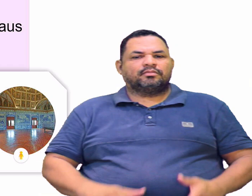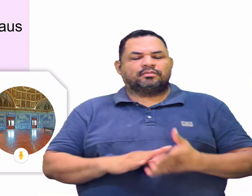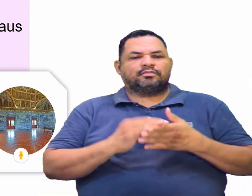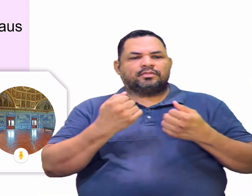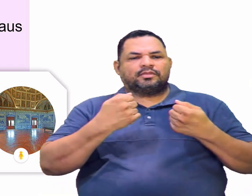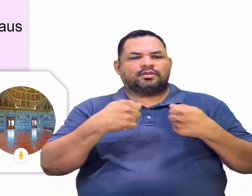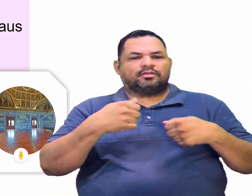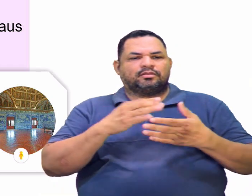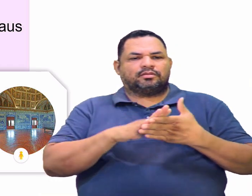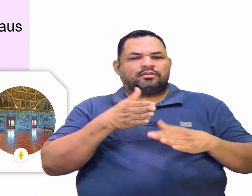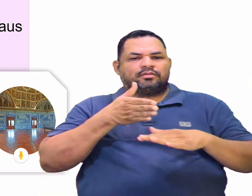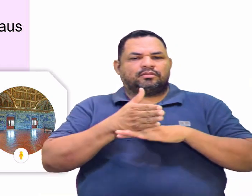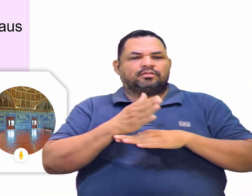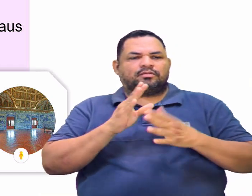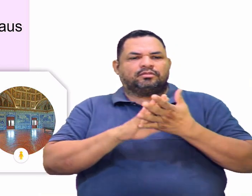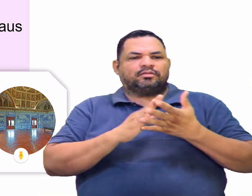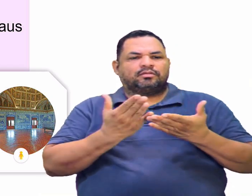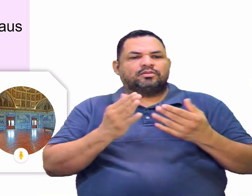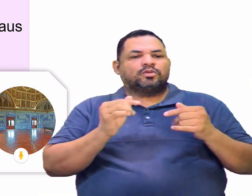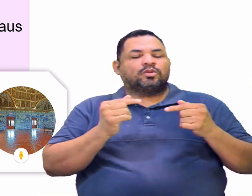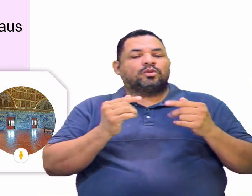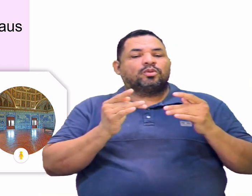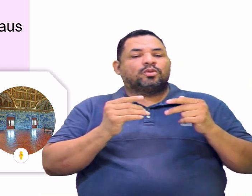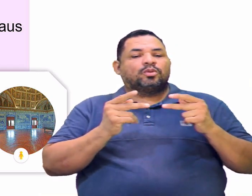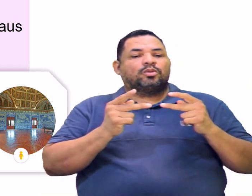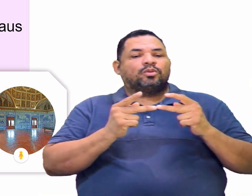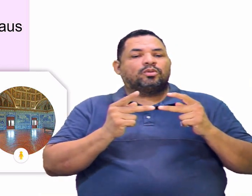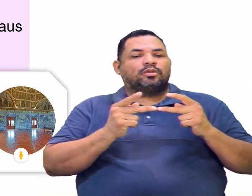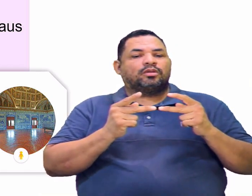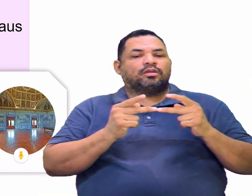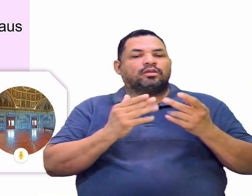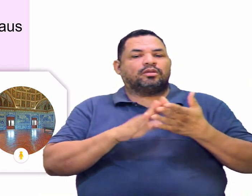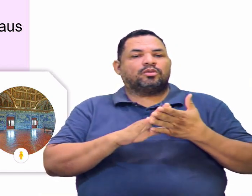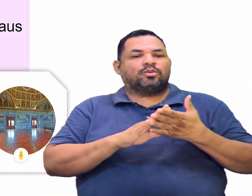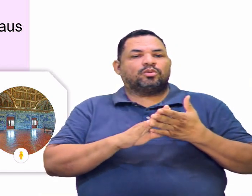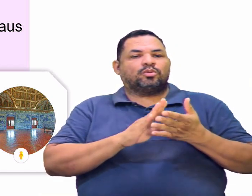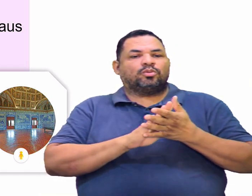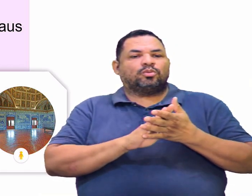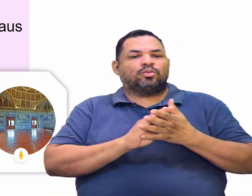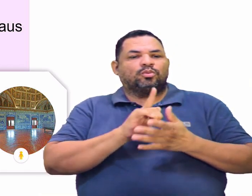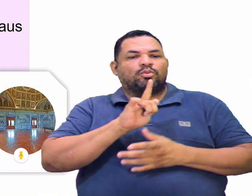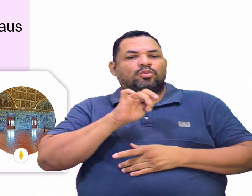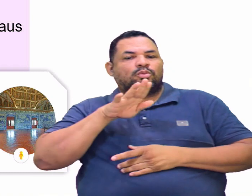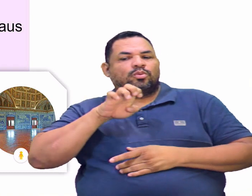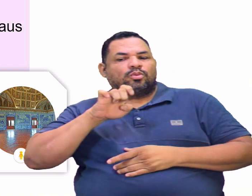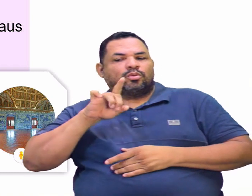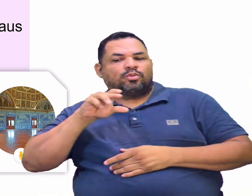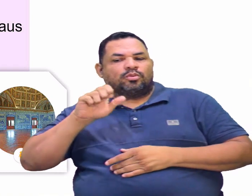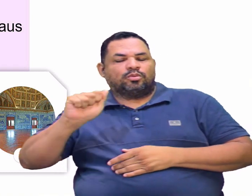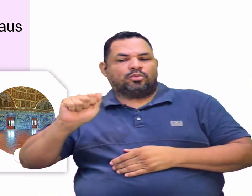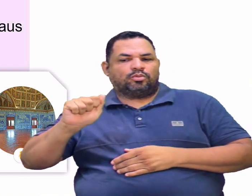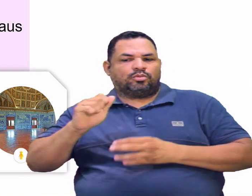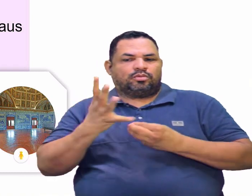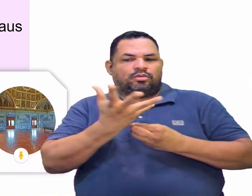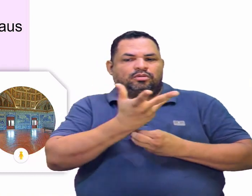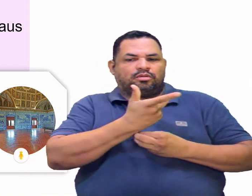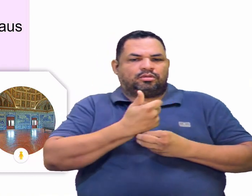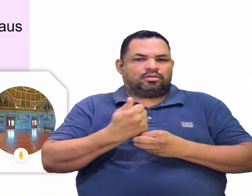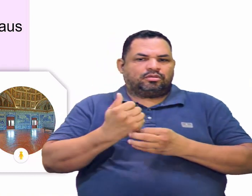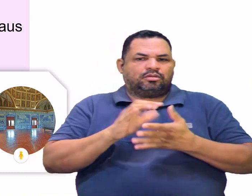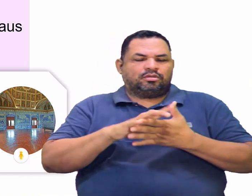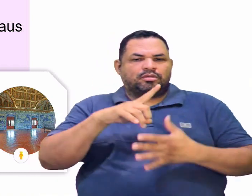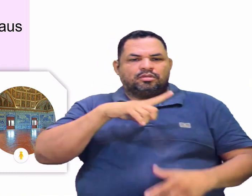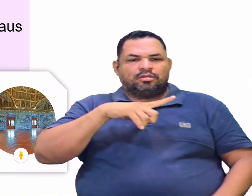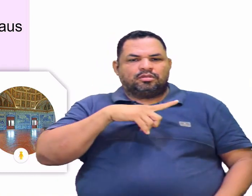contatos aí, que é o Google Art. O Google Art é um espaço disponibilizado, uma aba disponibilizada